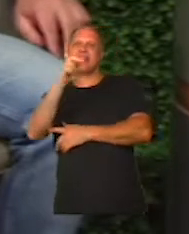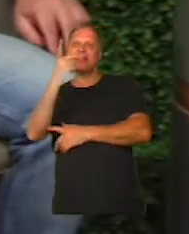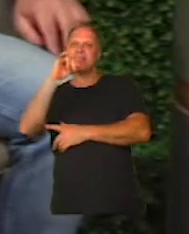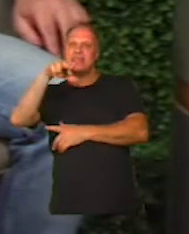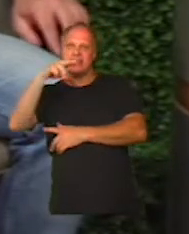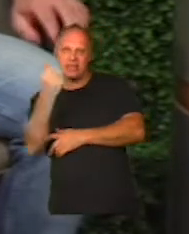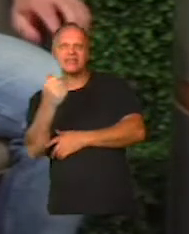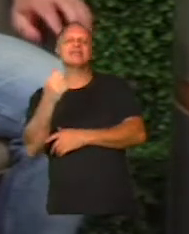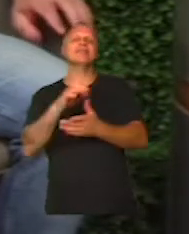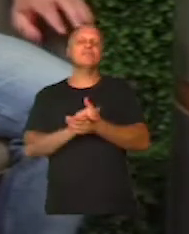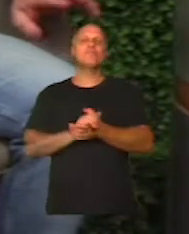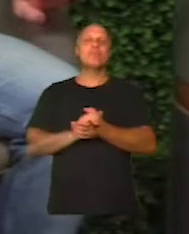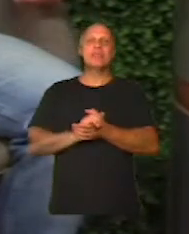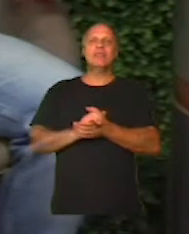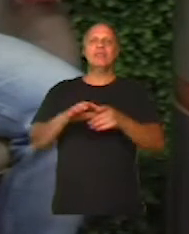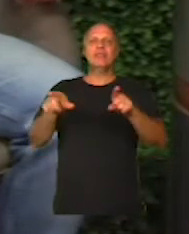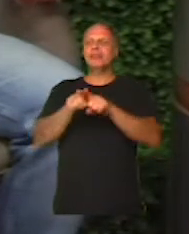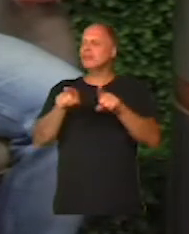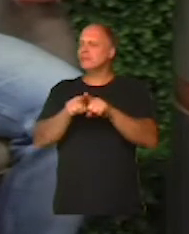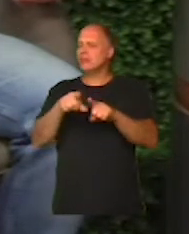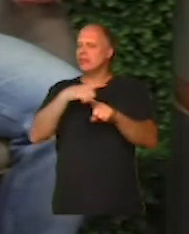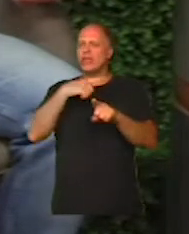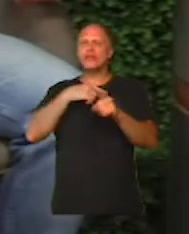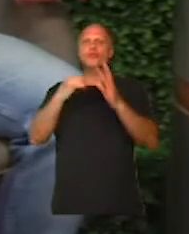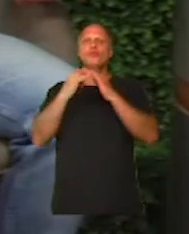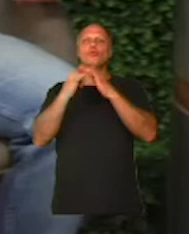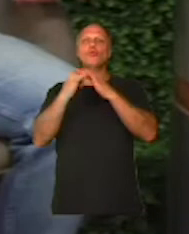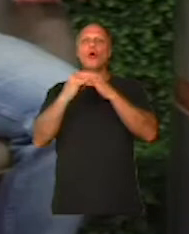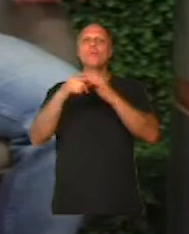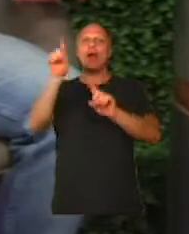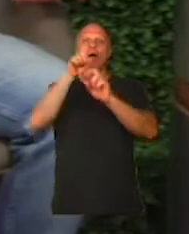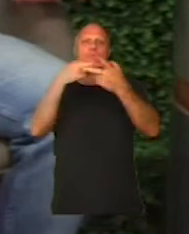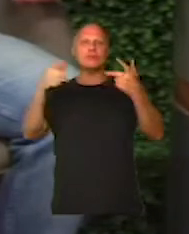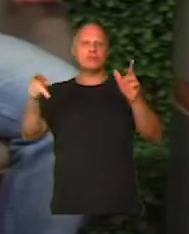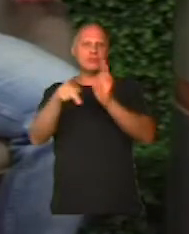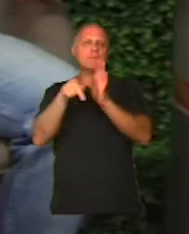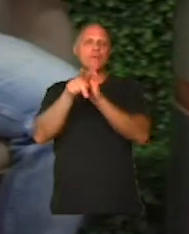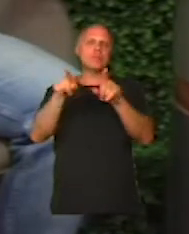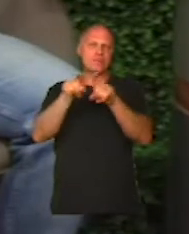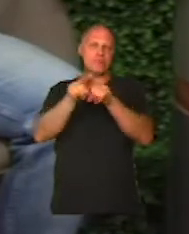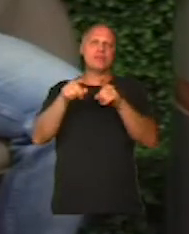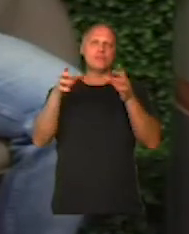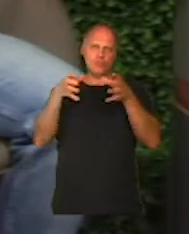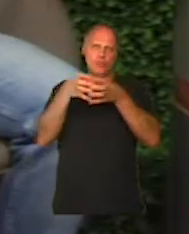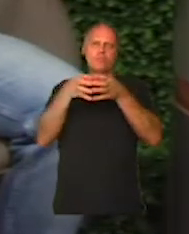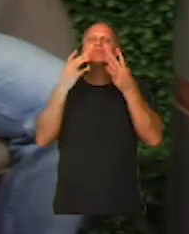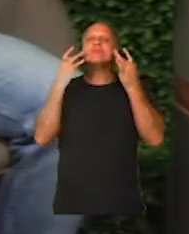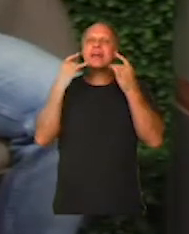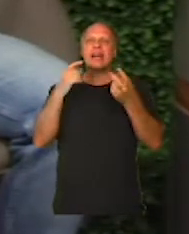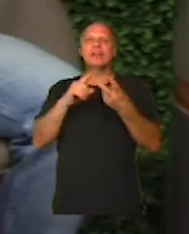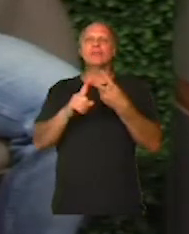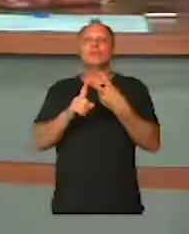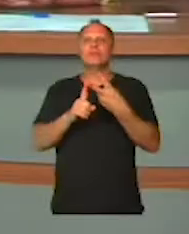né? E acho que... No YouTube a gente tem alguma coisa da ilha, sim. Isso. Eu tenho YouTube o VT